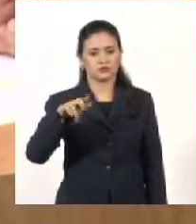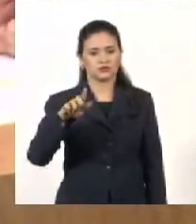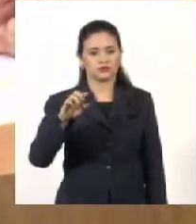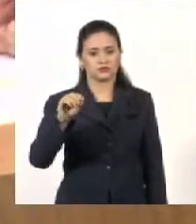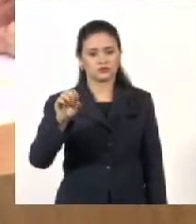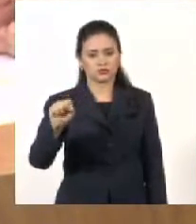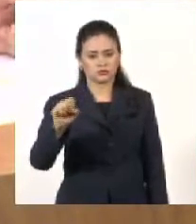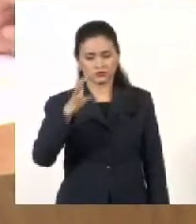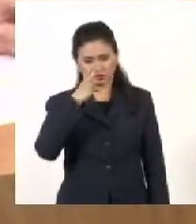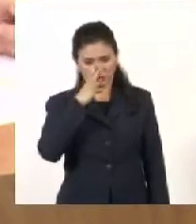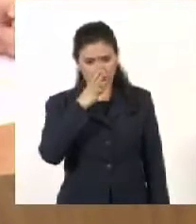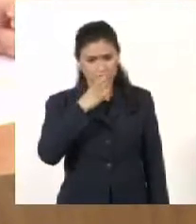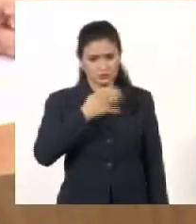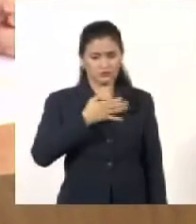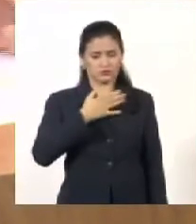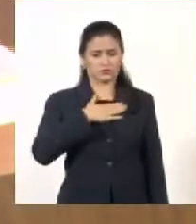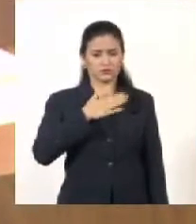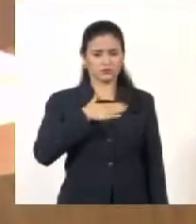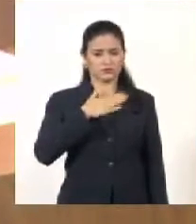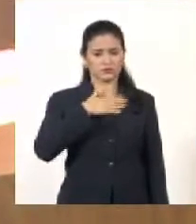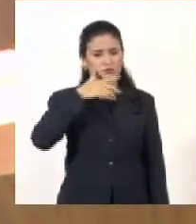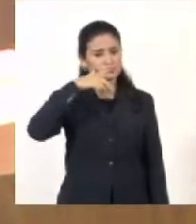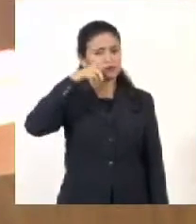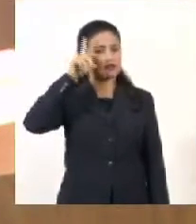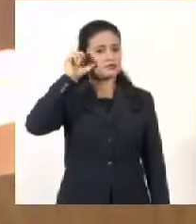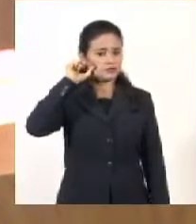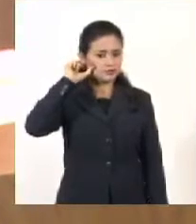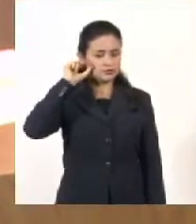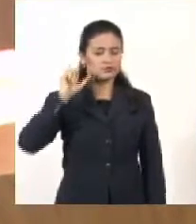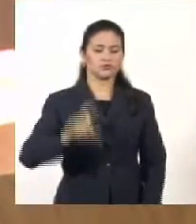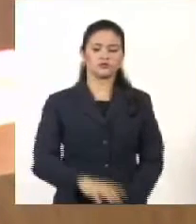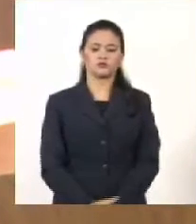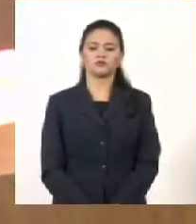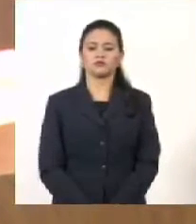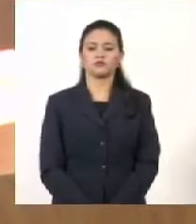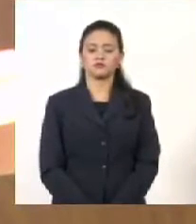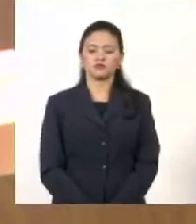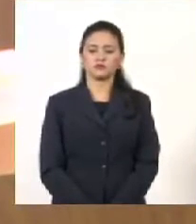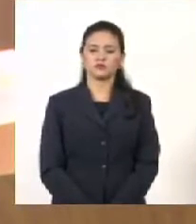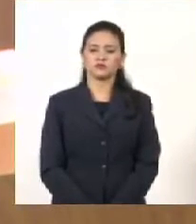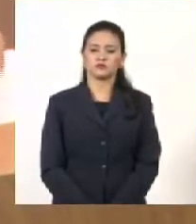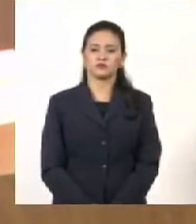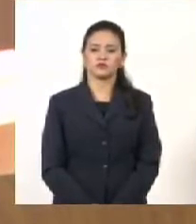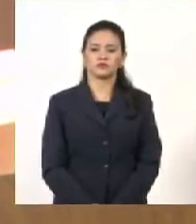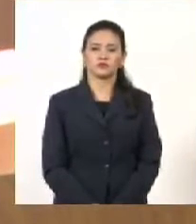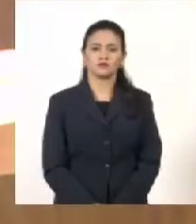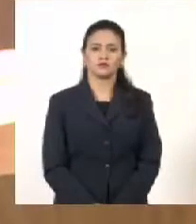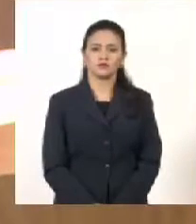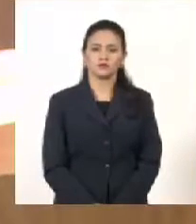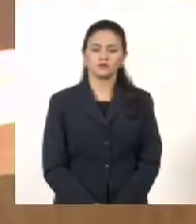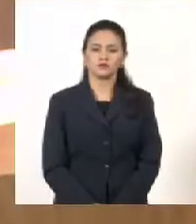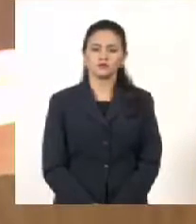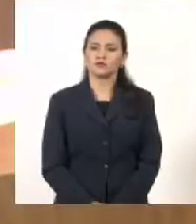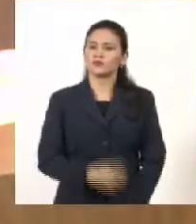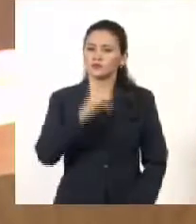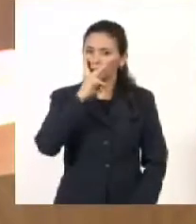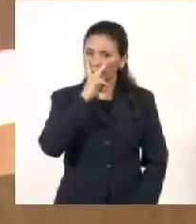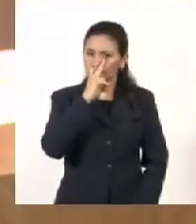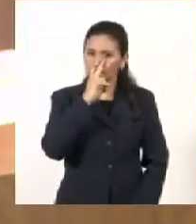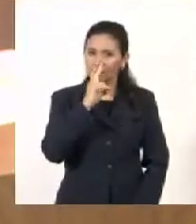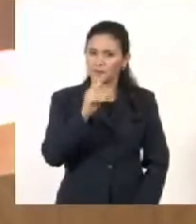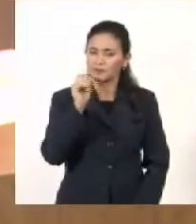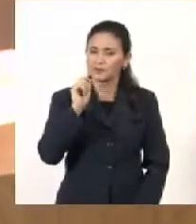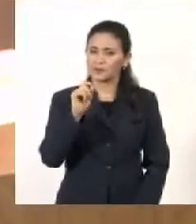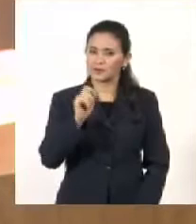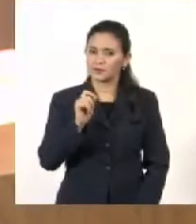contra a minha pessoa ontem nesta casa. E me parece que a cada momento